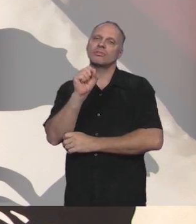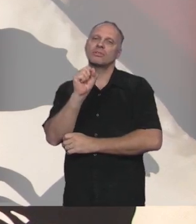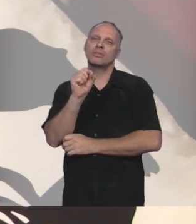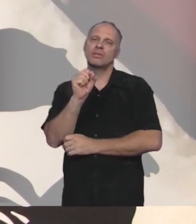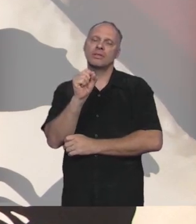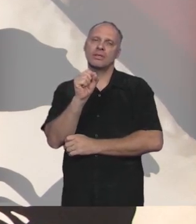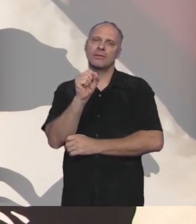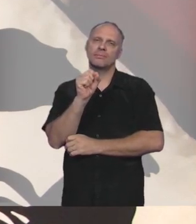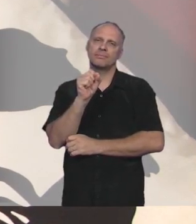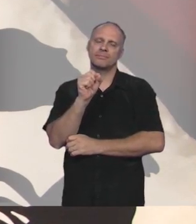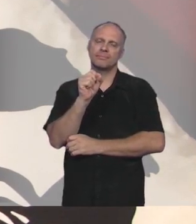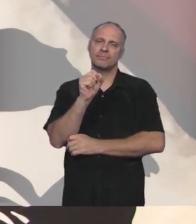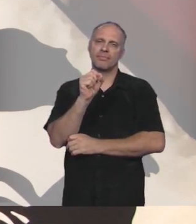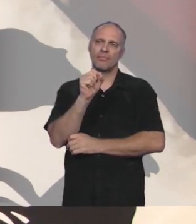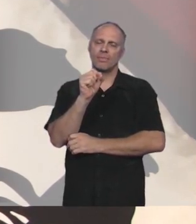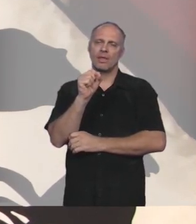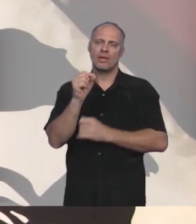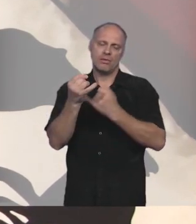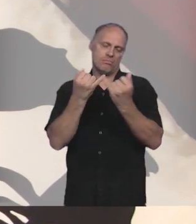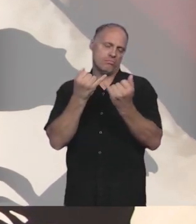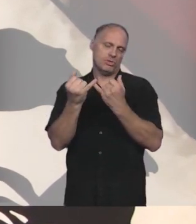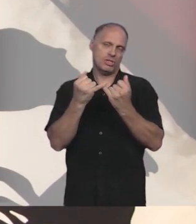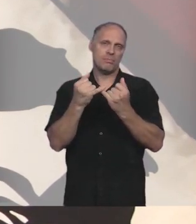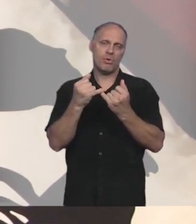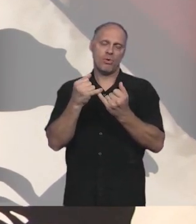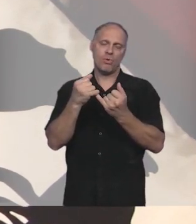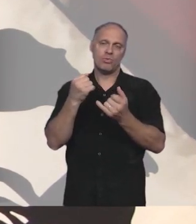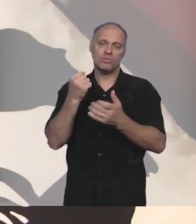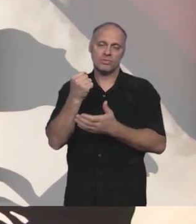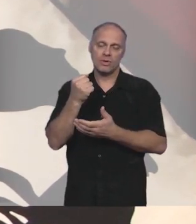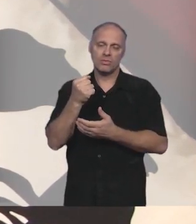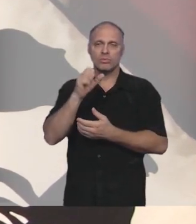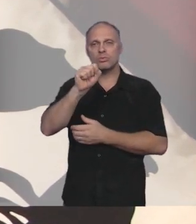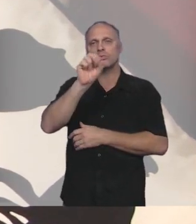suportes para a arte dramática, eles coexistem.